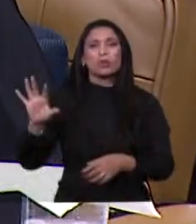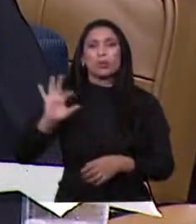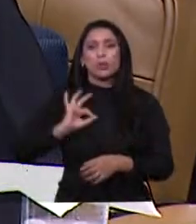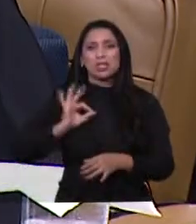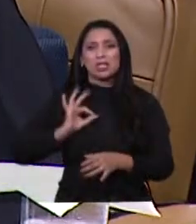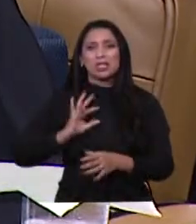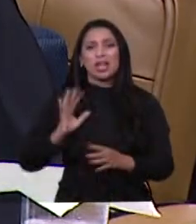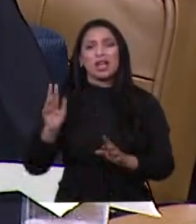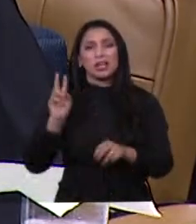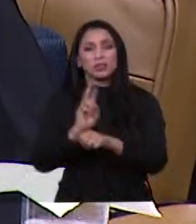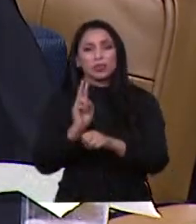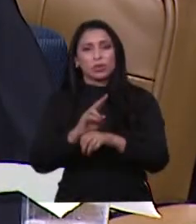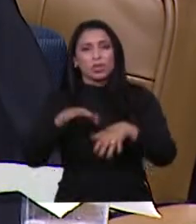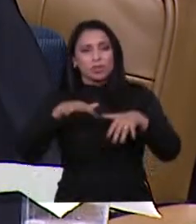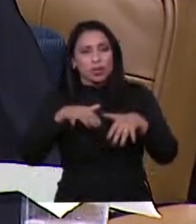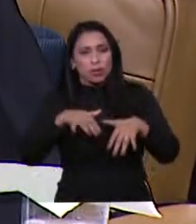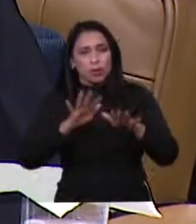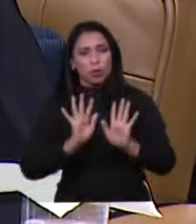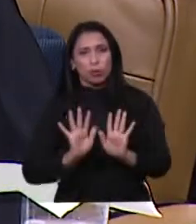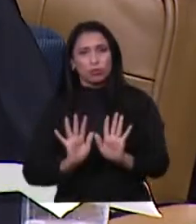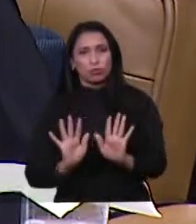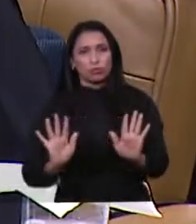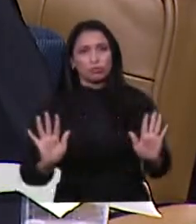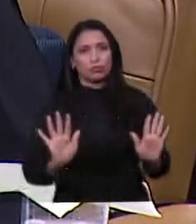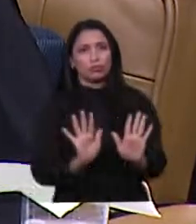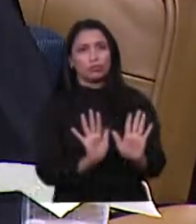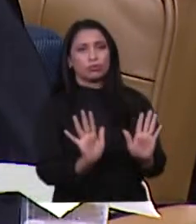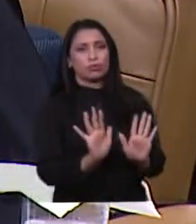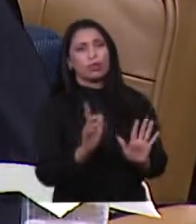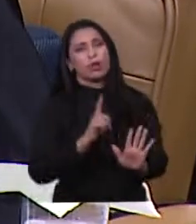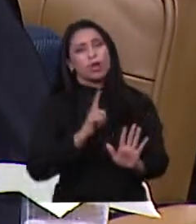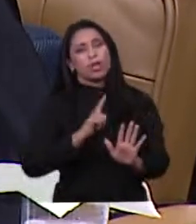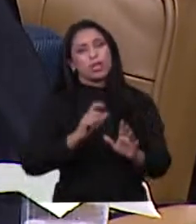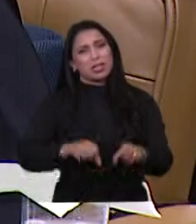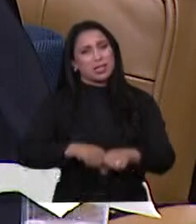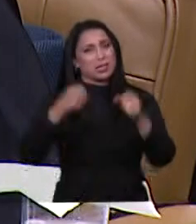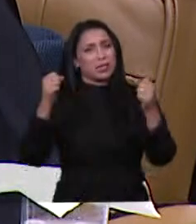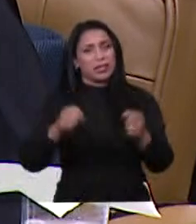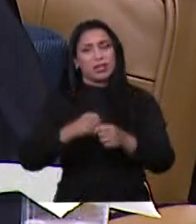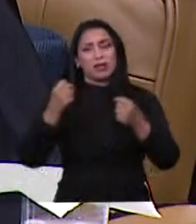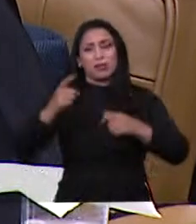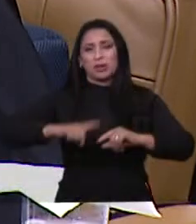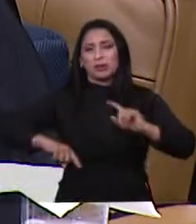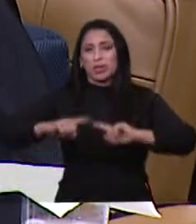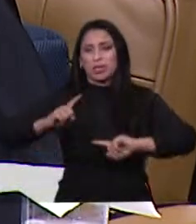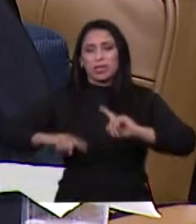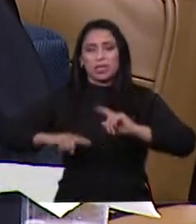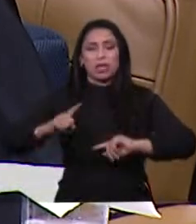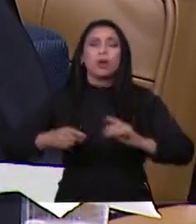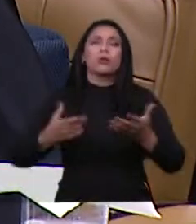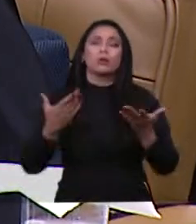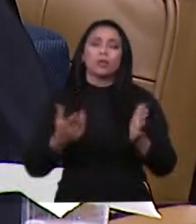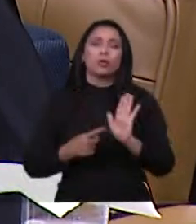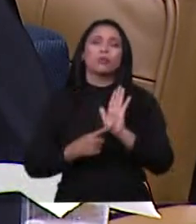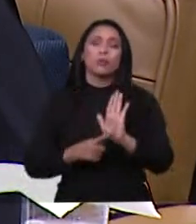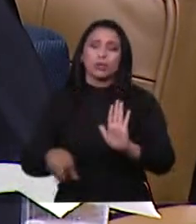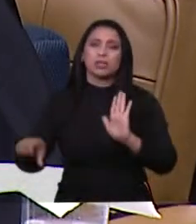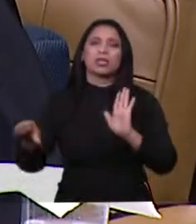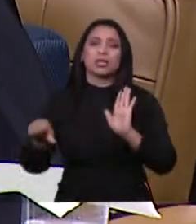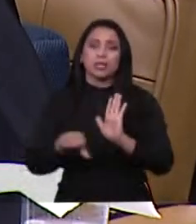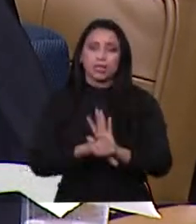barricadas e destruição de objetos. Tenho, portanto, demonstrado a materialidade